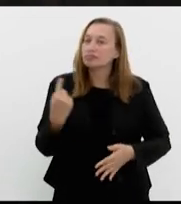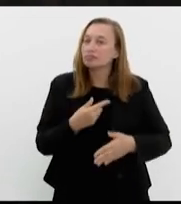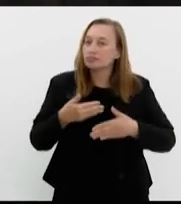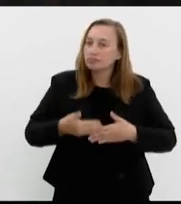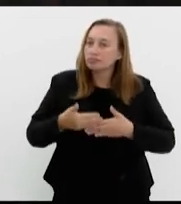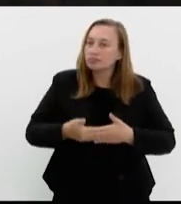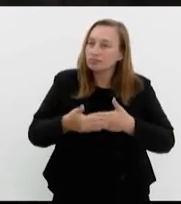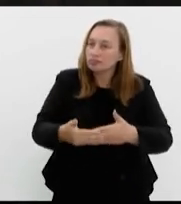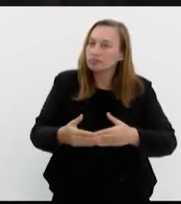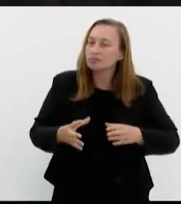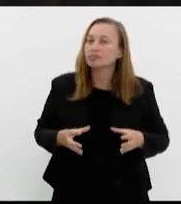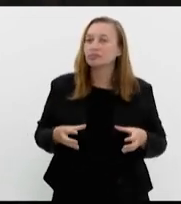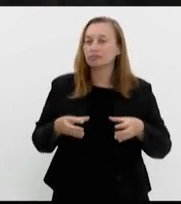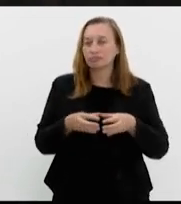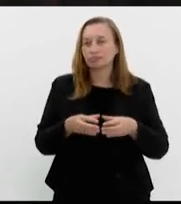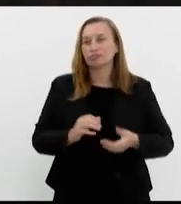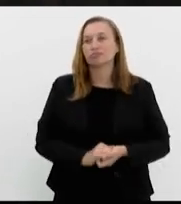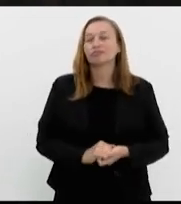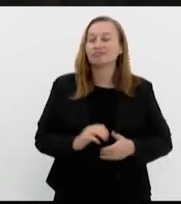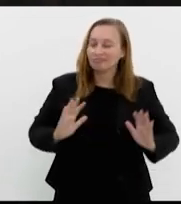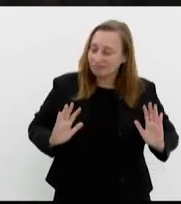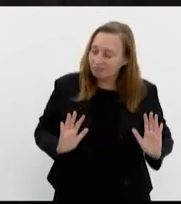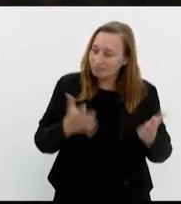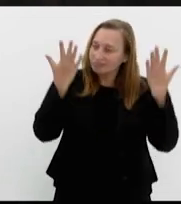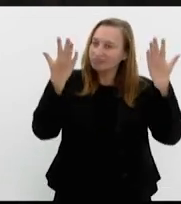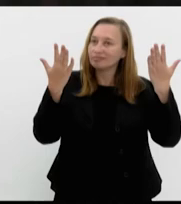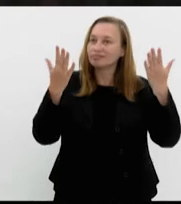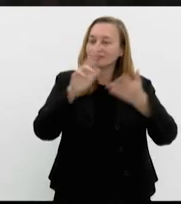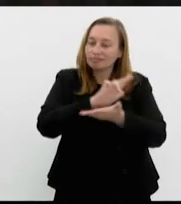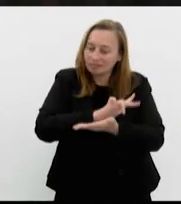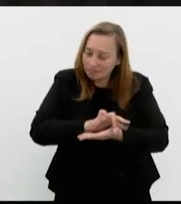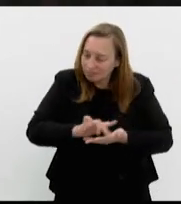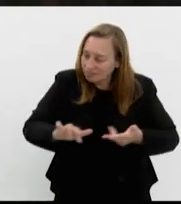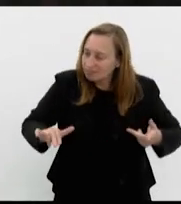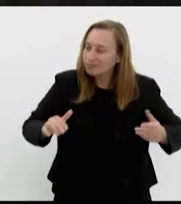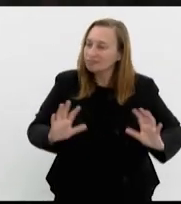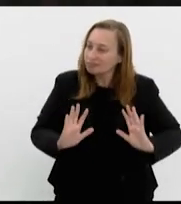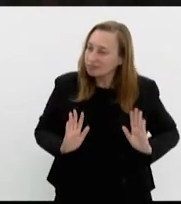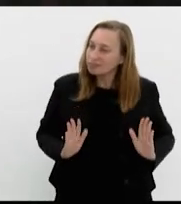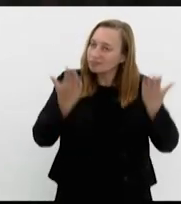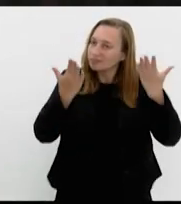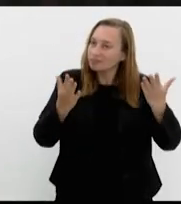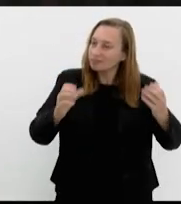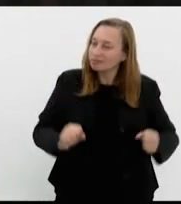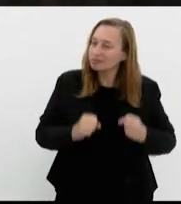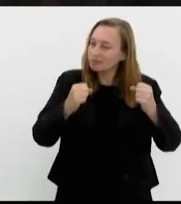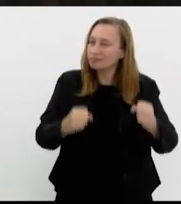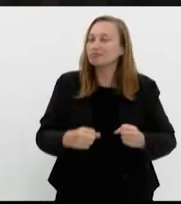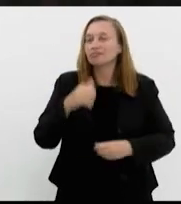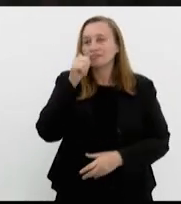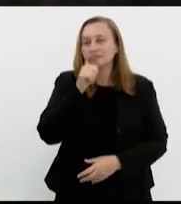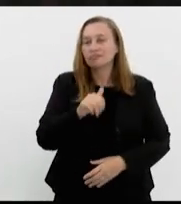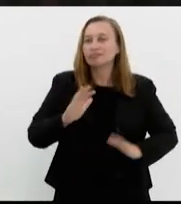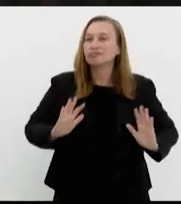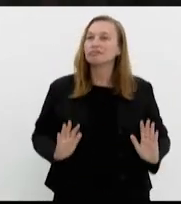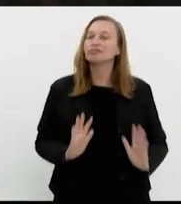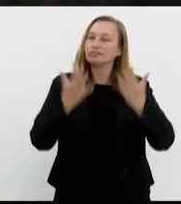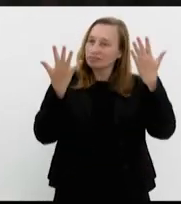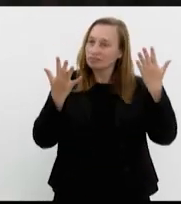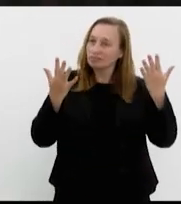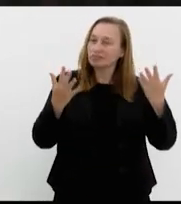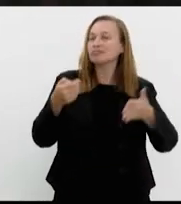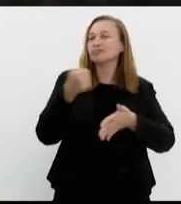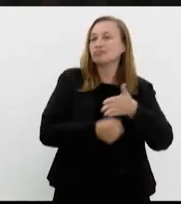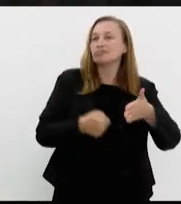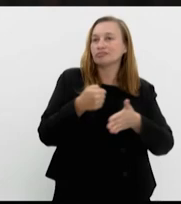avançamos coletivamente. Viva a nossa diversidade, viva a potência feminina e viva a